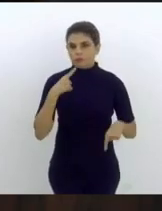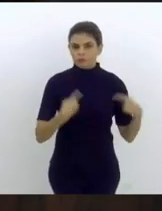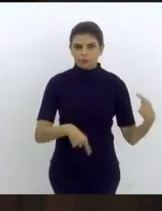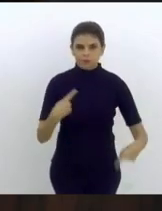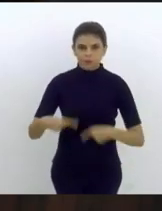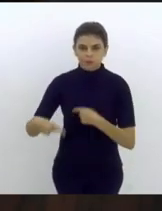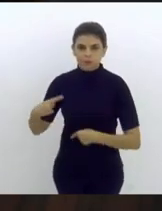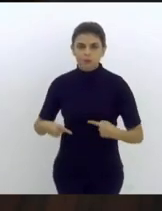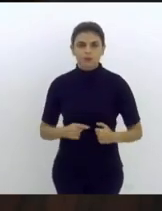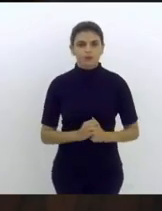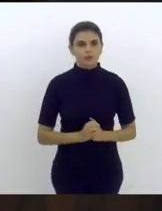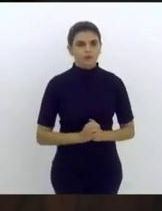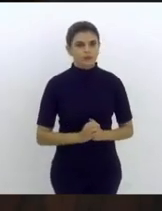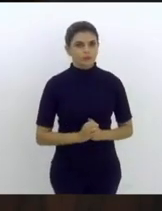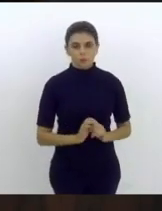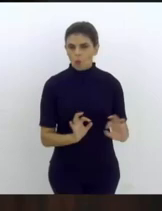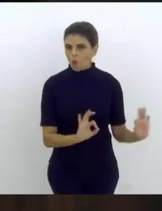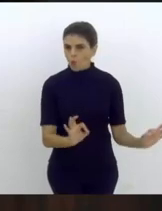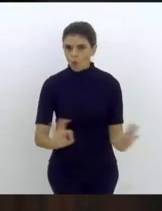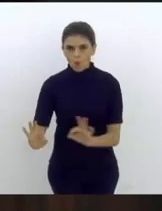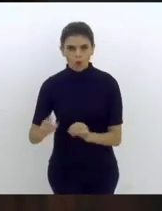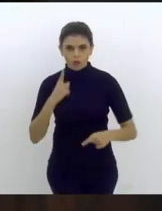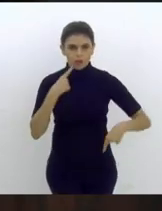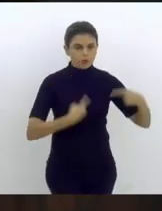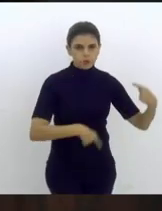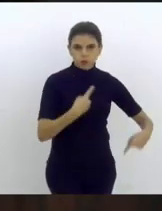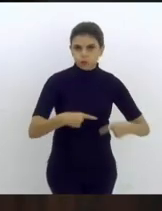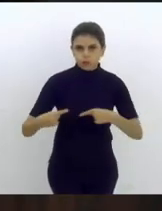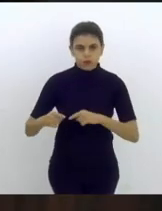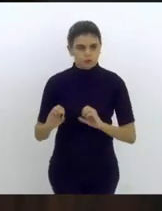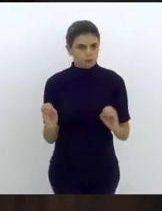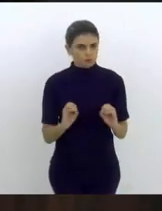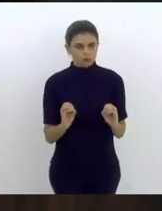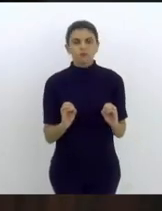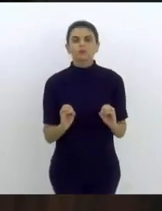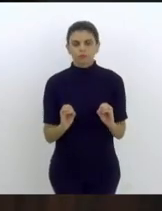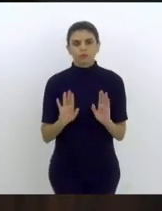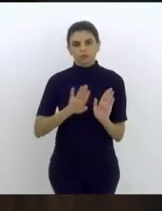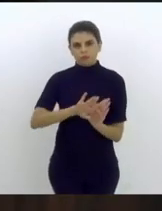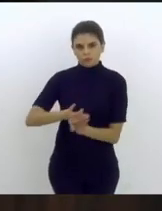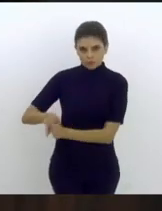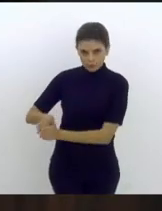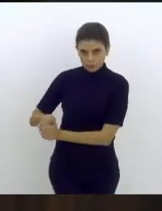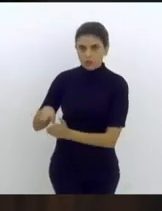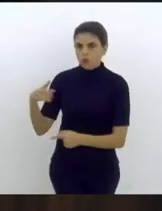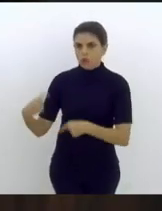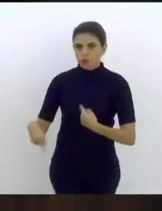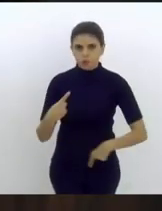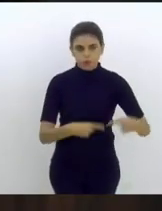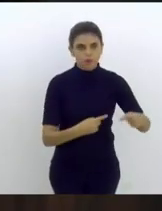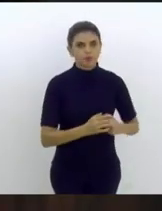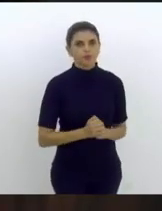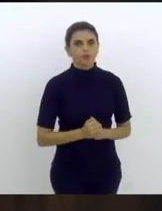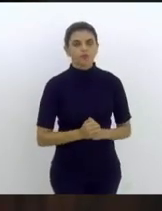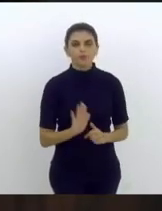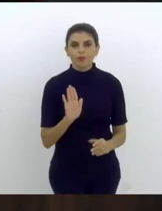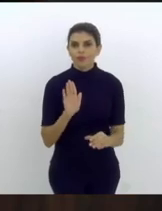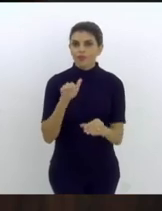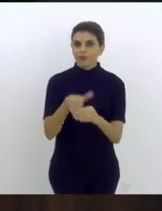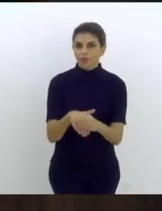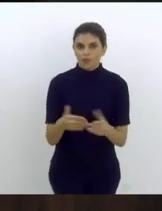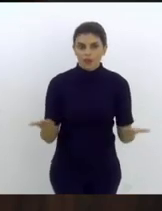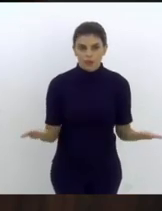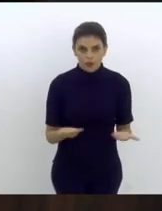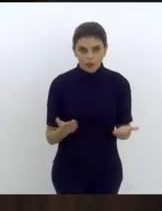discussão não havendo Quem Queira discutir é encerrada discussão em votação